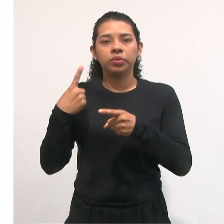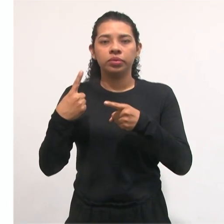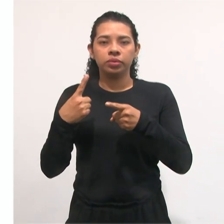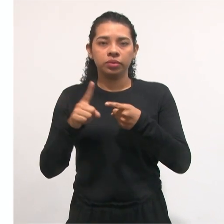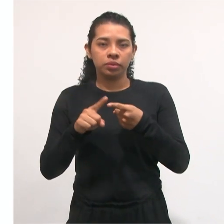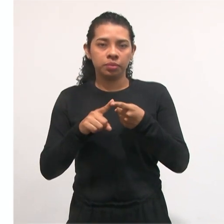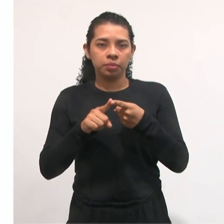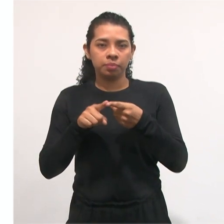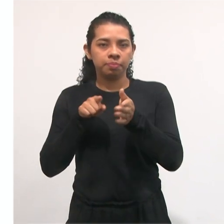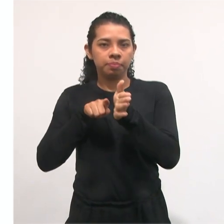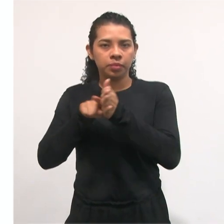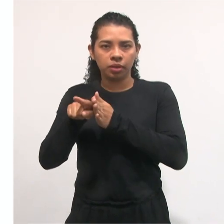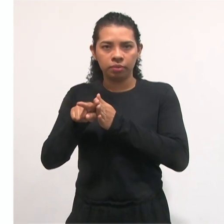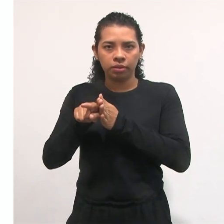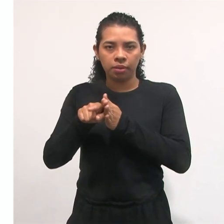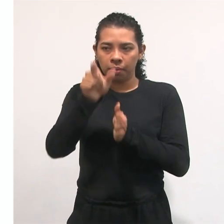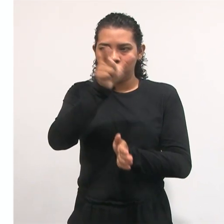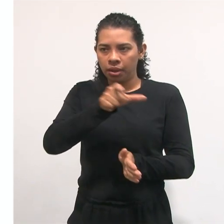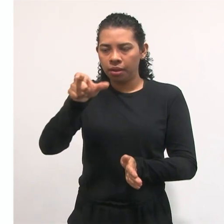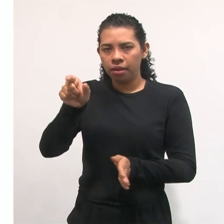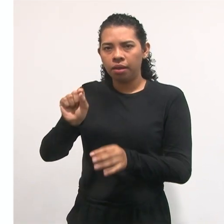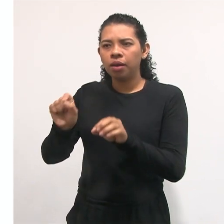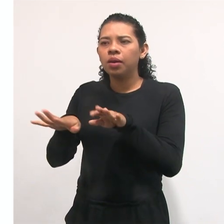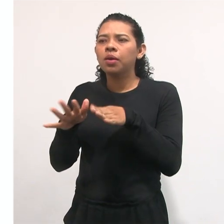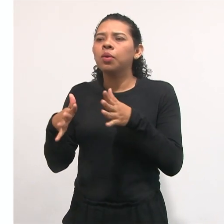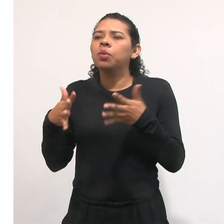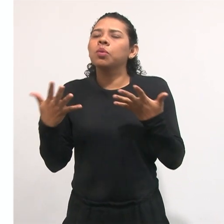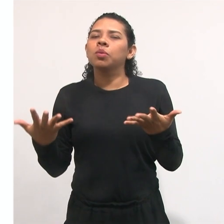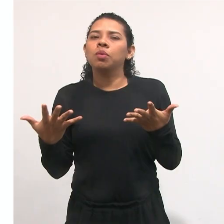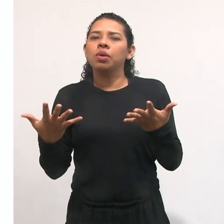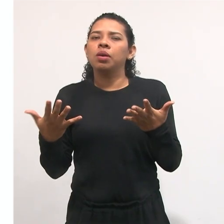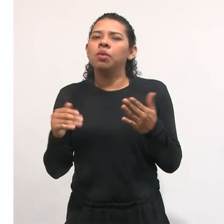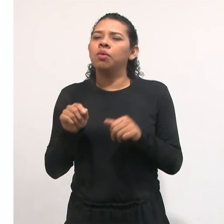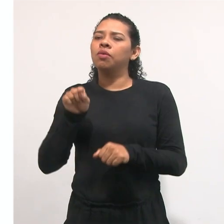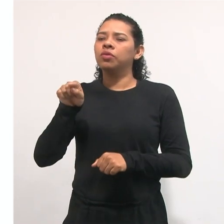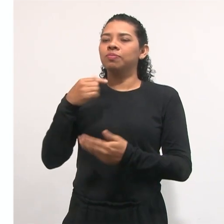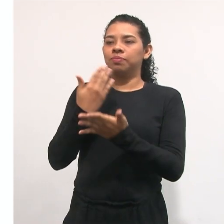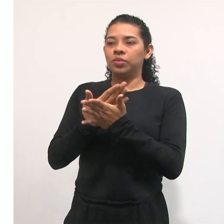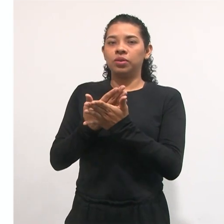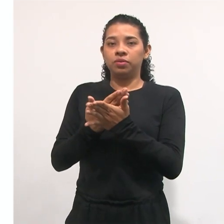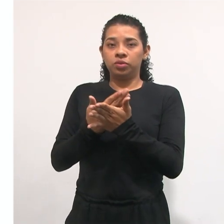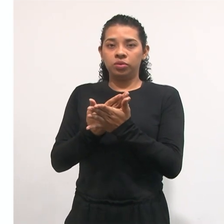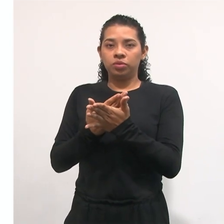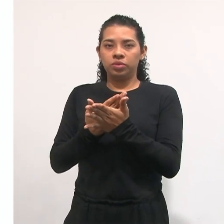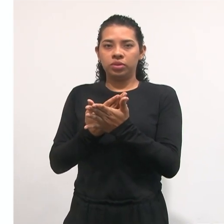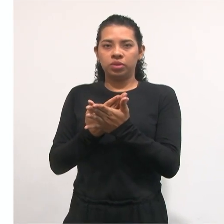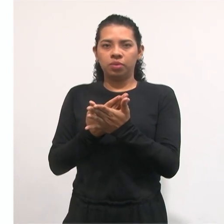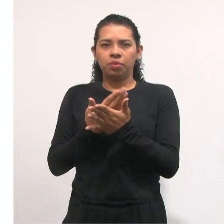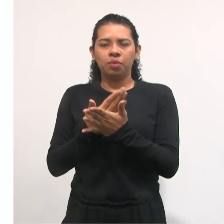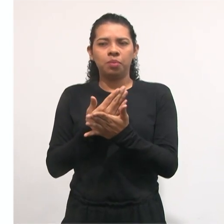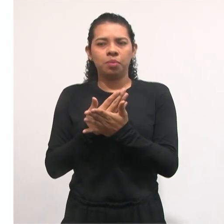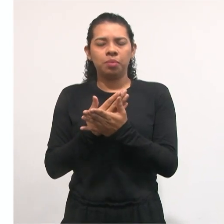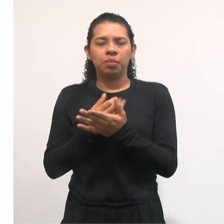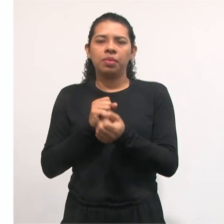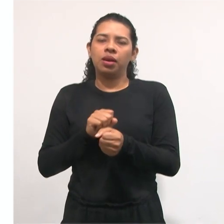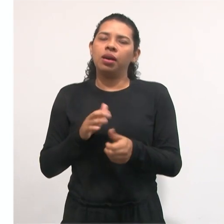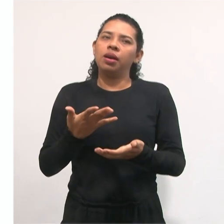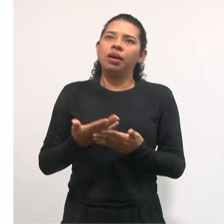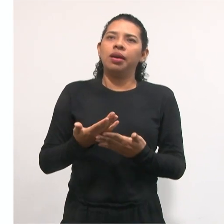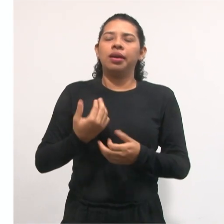pode perguntar para cada paciente desse posto de saúde, por exemplo, qual é o seu nível de escolaridade? Aí a pessoa vai